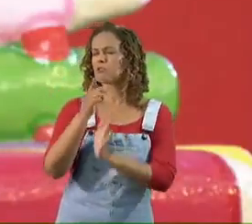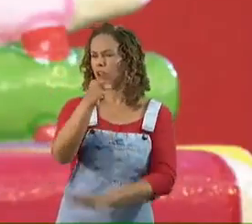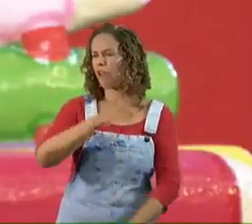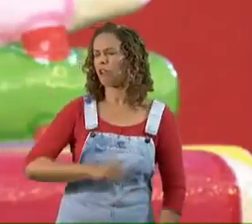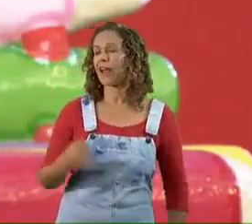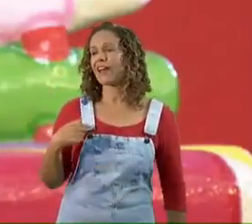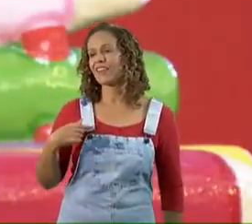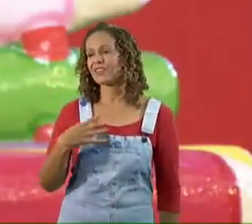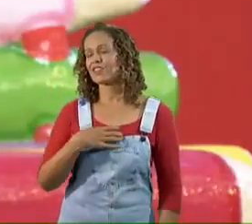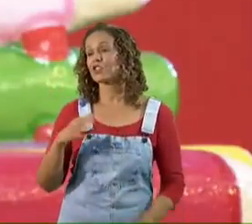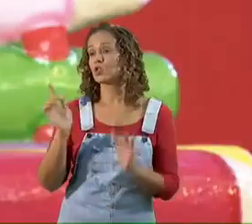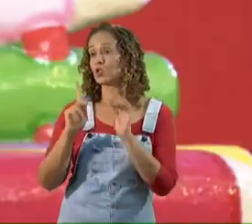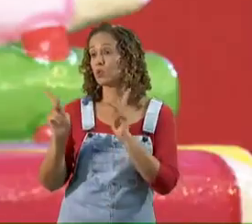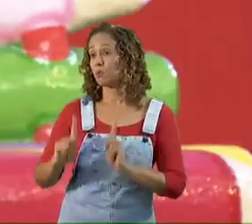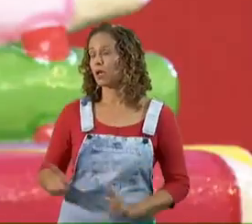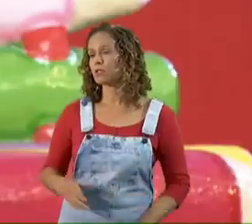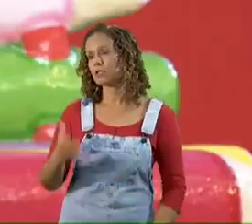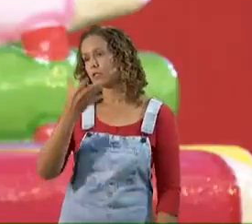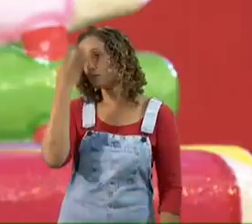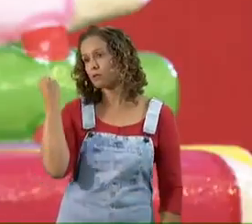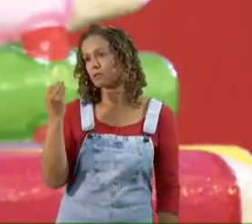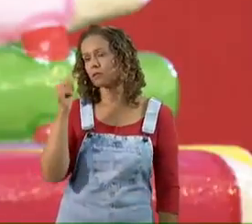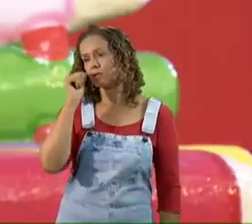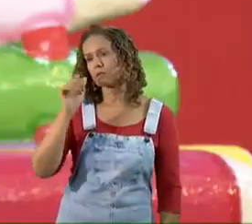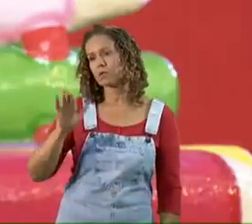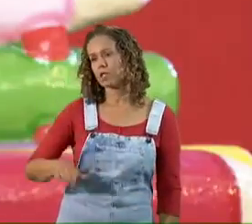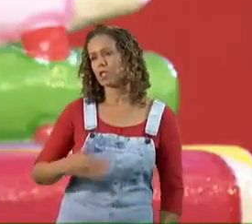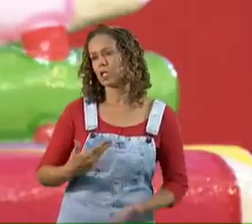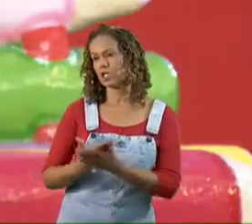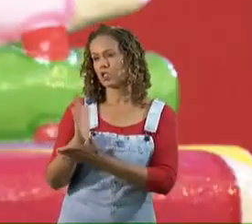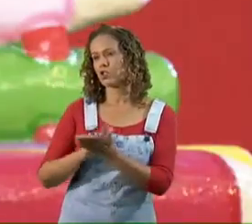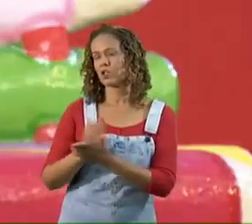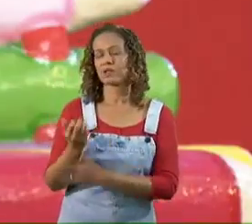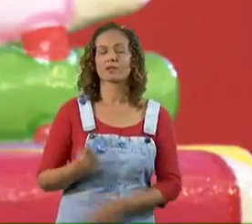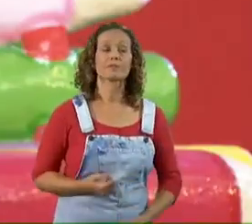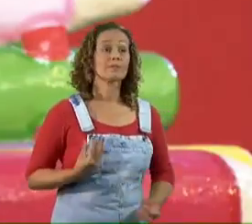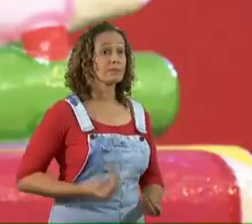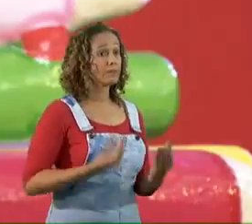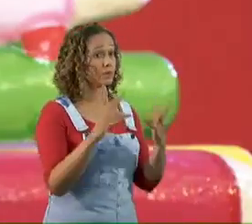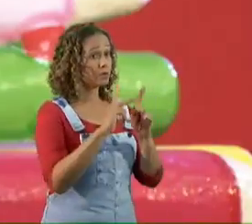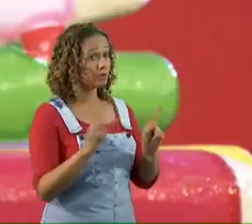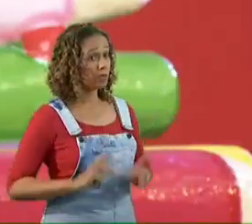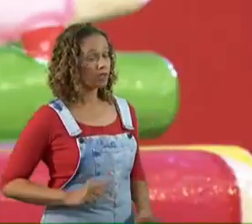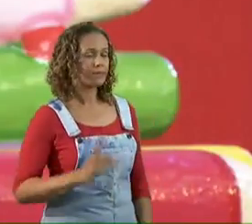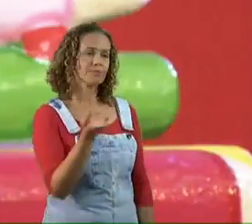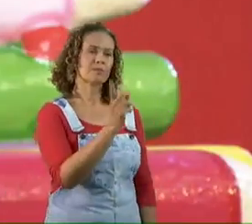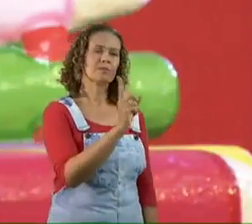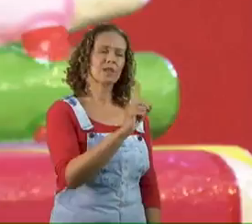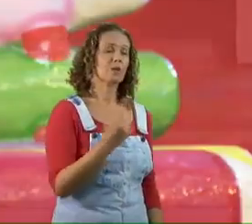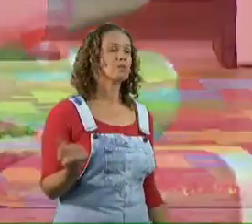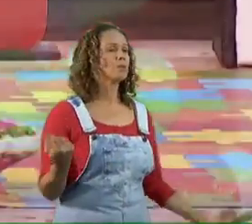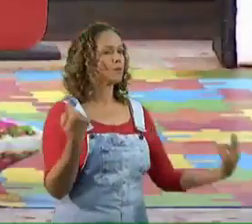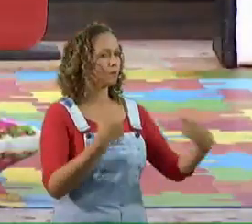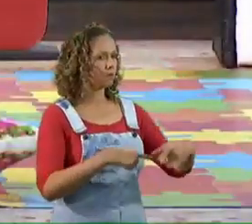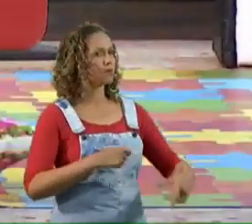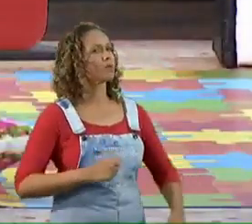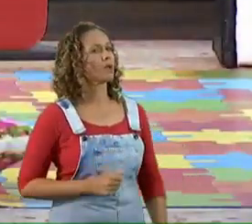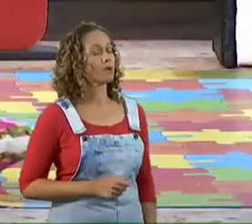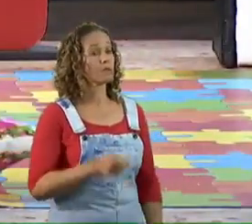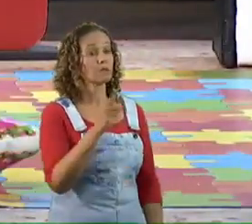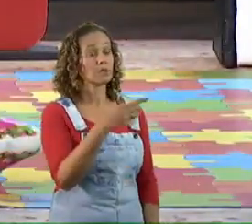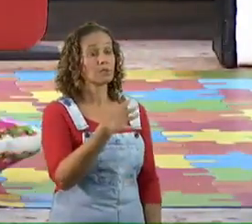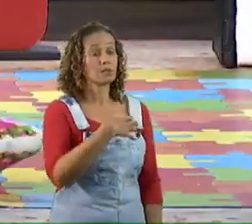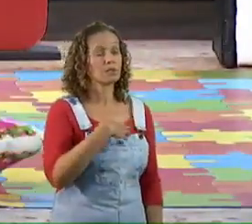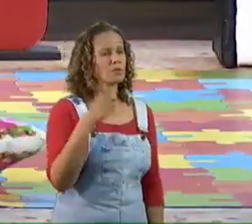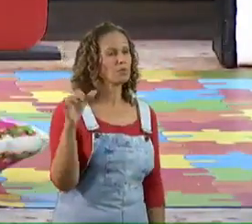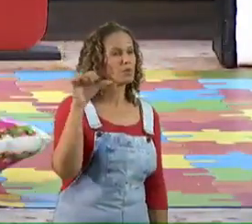sentir paz e esquecer essa menininha chata. Isso não vai te trazer paz. Muito pelo contrário. Isso vai te fazer sentir